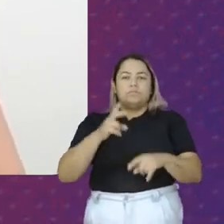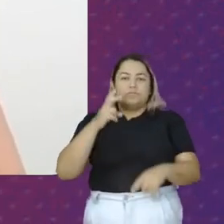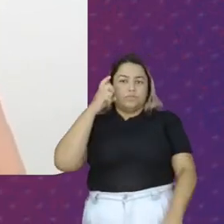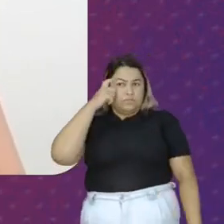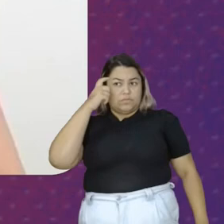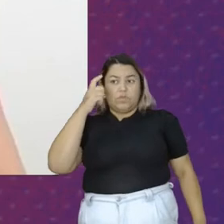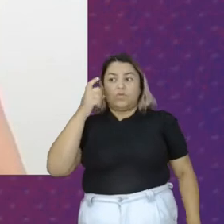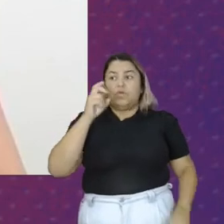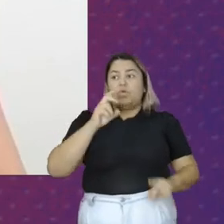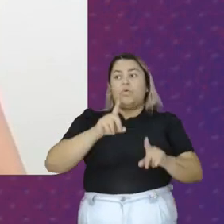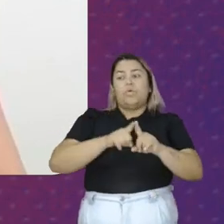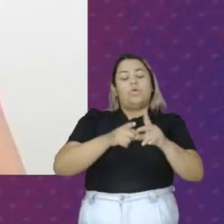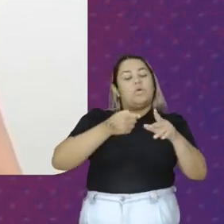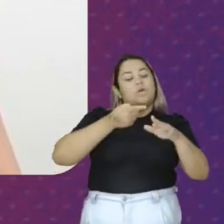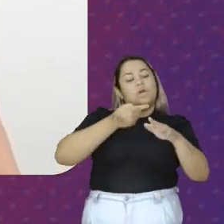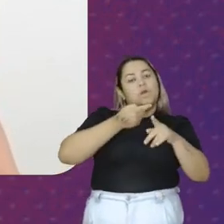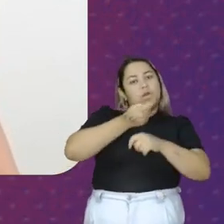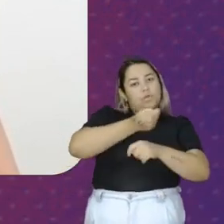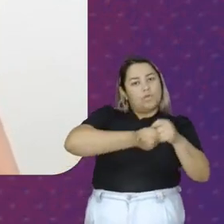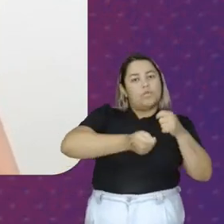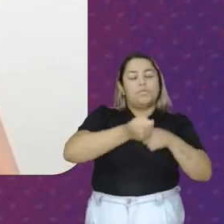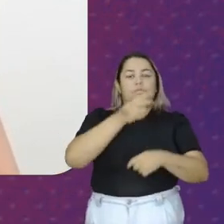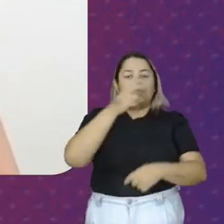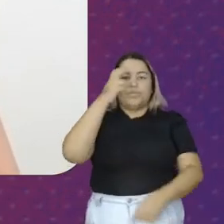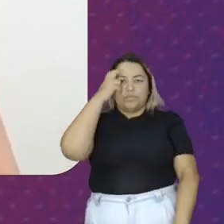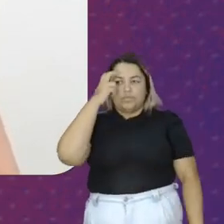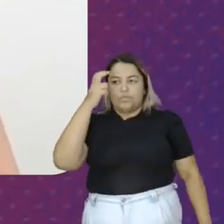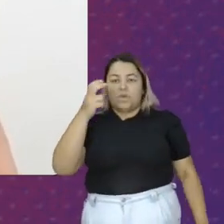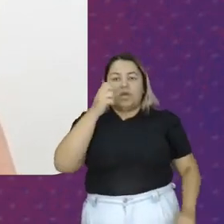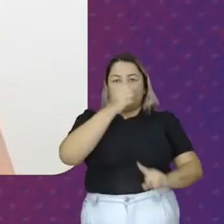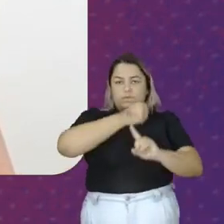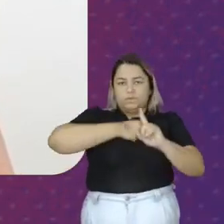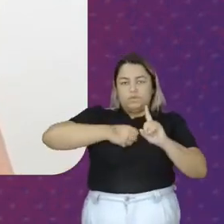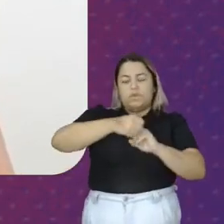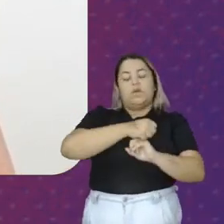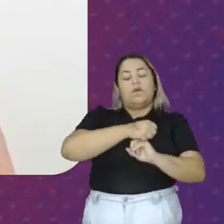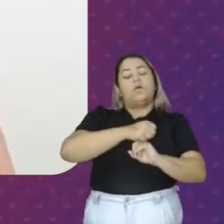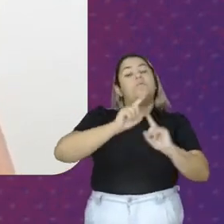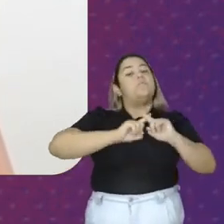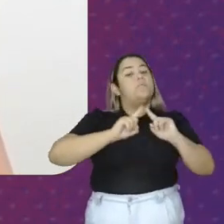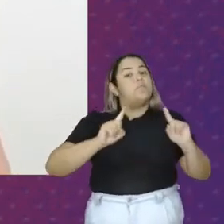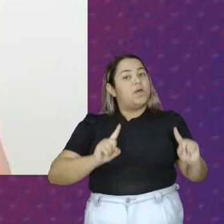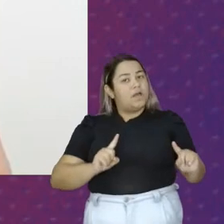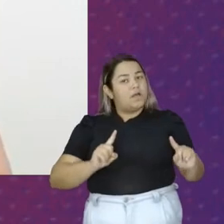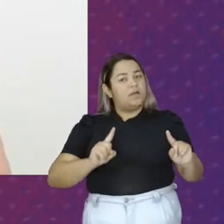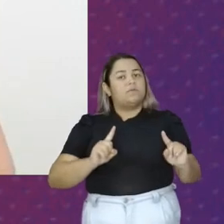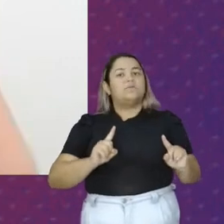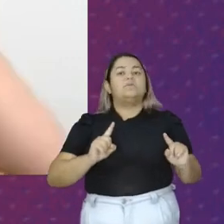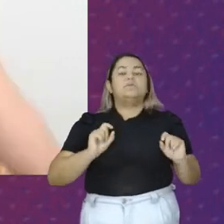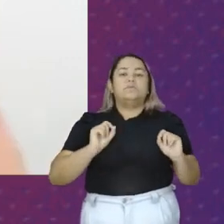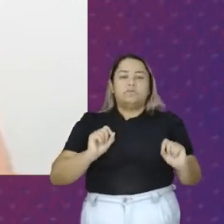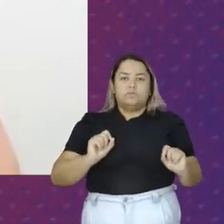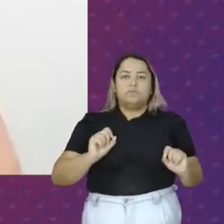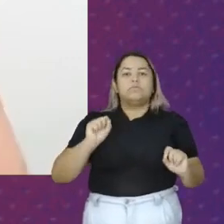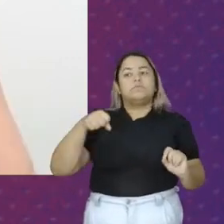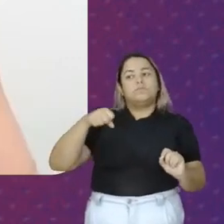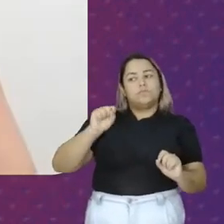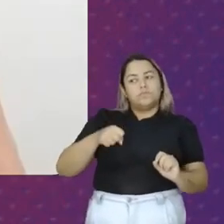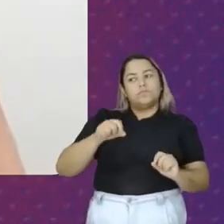intelectual, econômica, social, cultural. Mas sim, deve ser